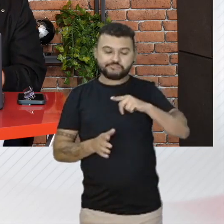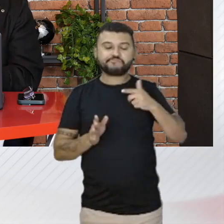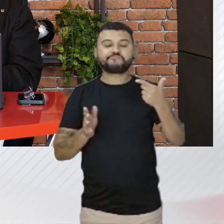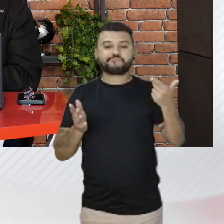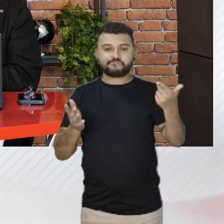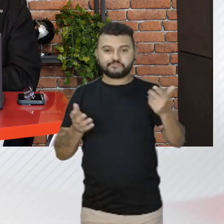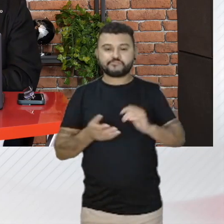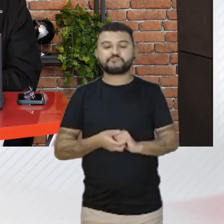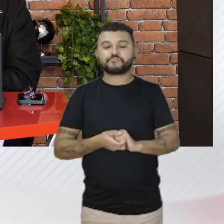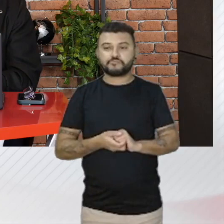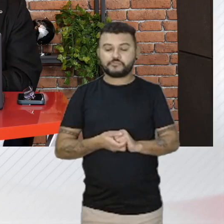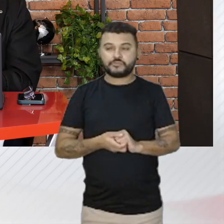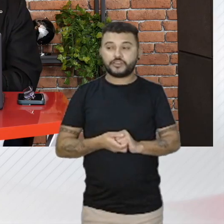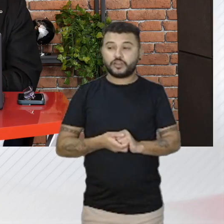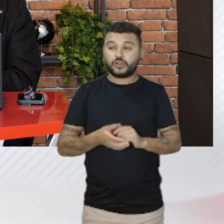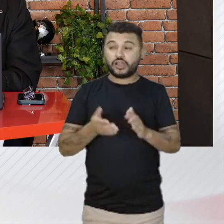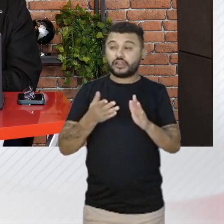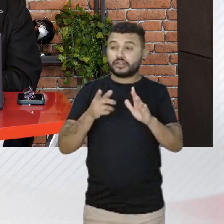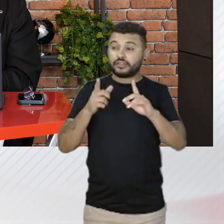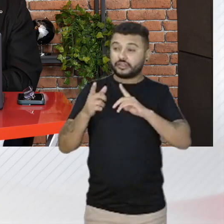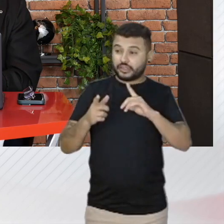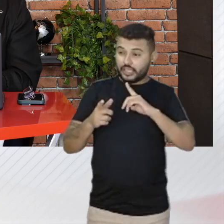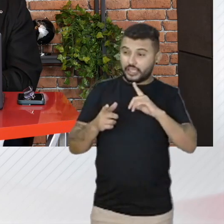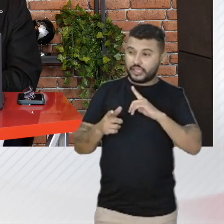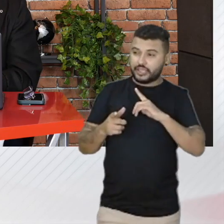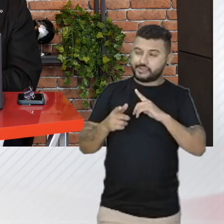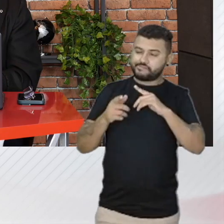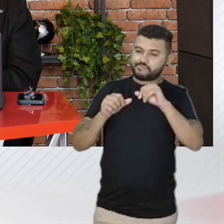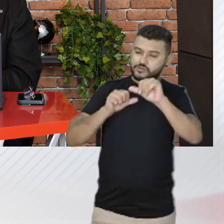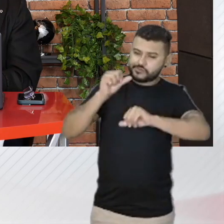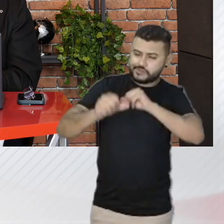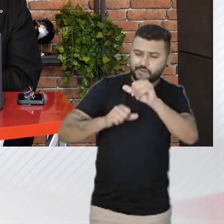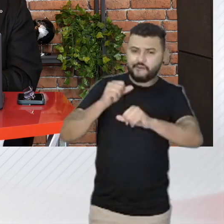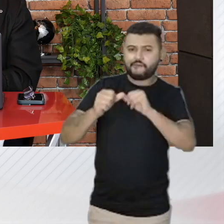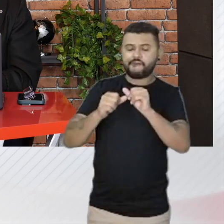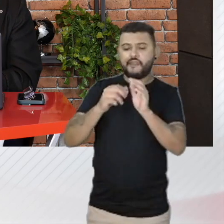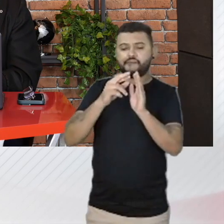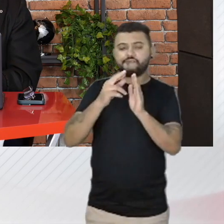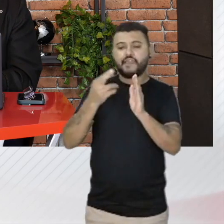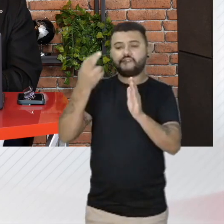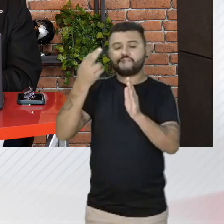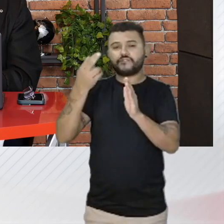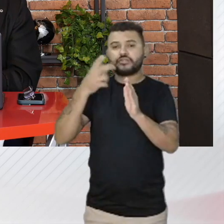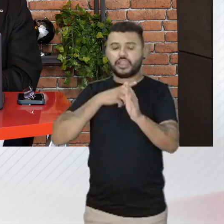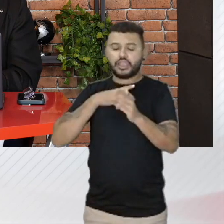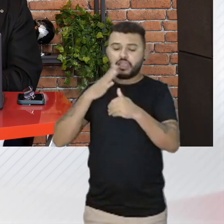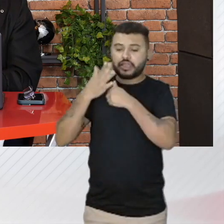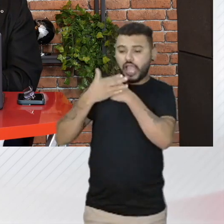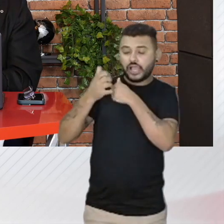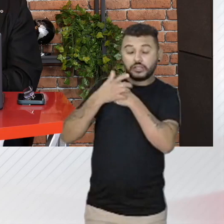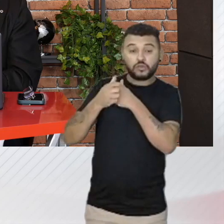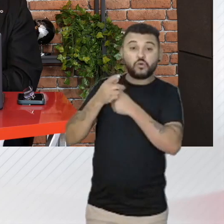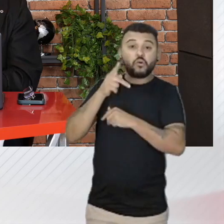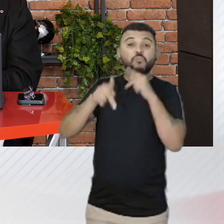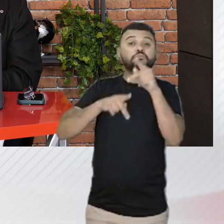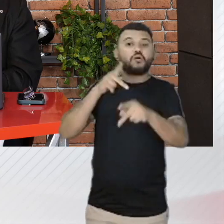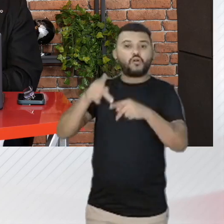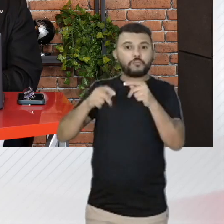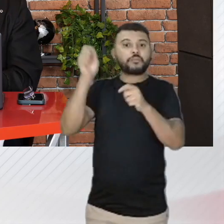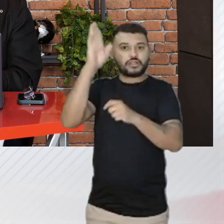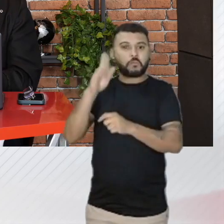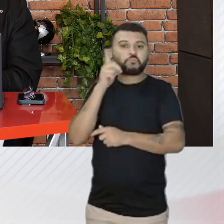tudo isso a reforma ela vai tratar, eu acho, com muito carinho, e acho que o povo brasileiro vai ganhar com isso. Mas o debate está bom, está